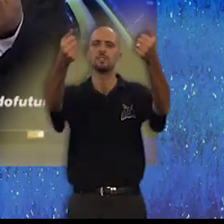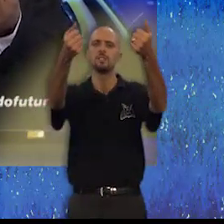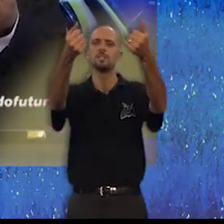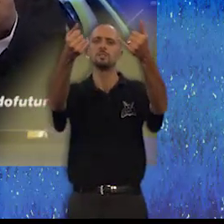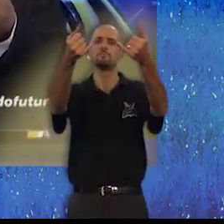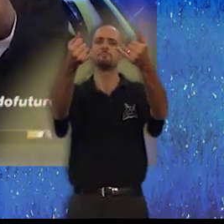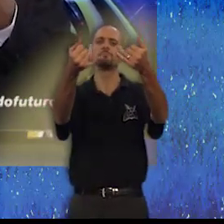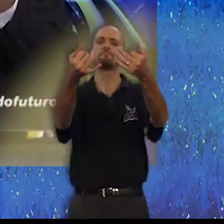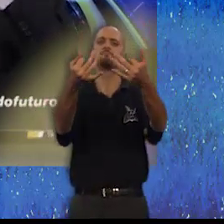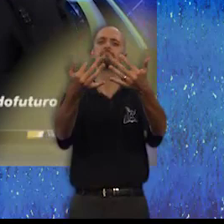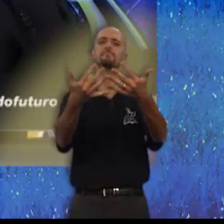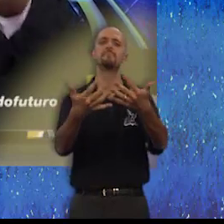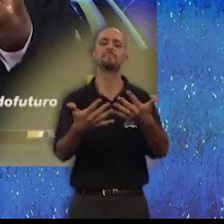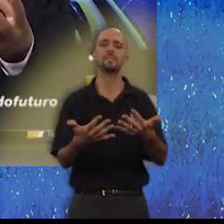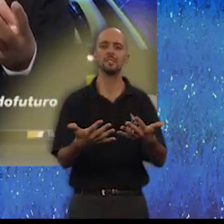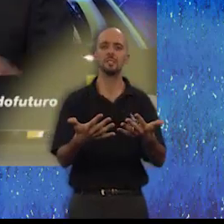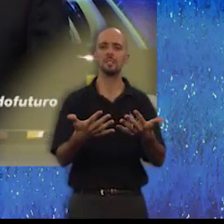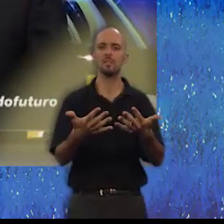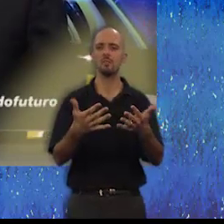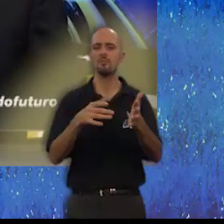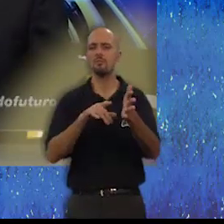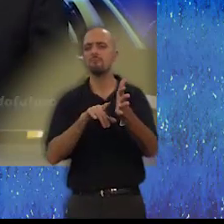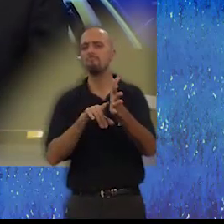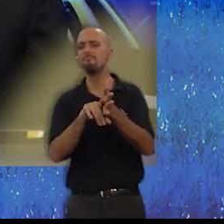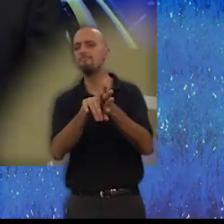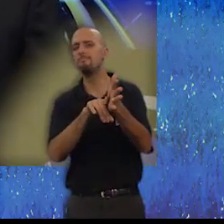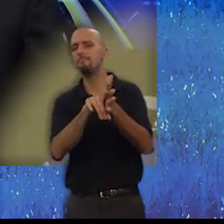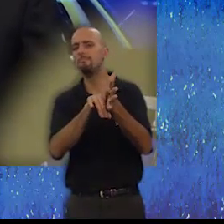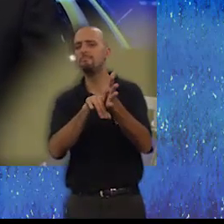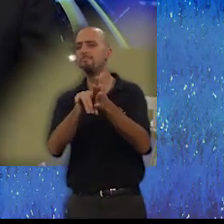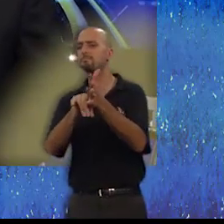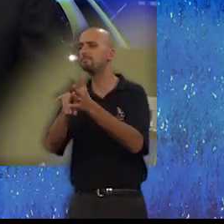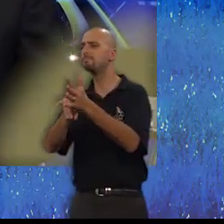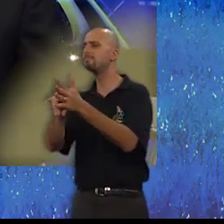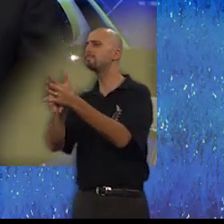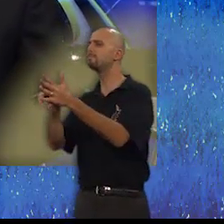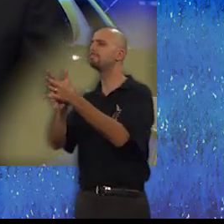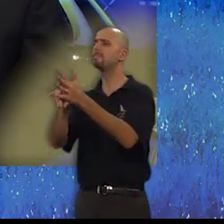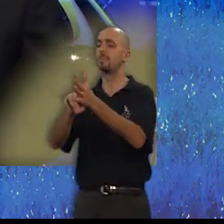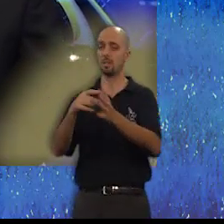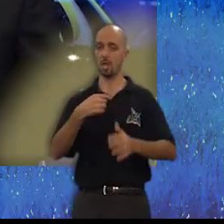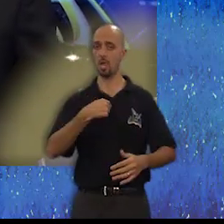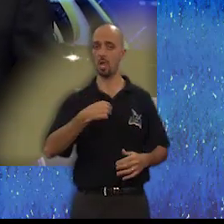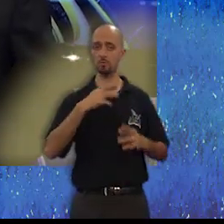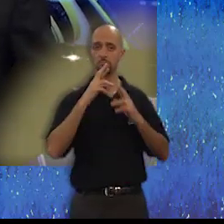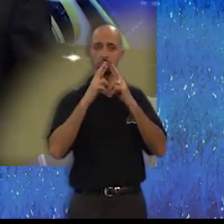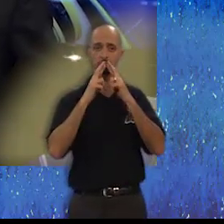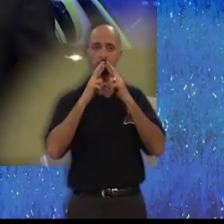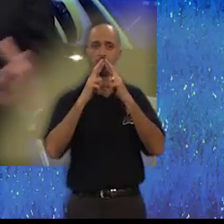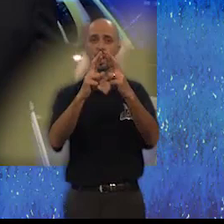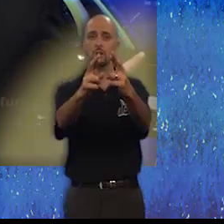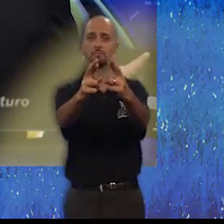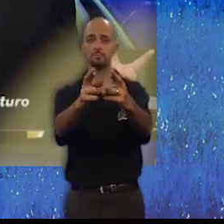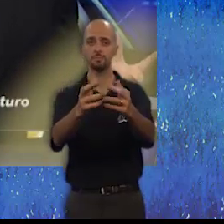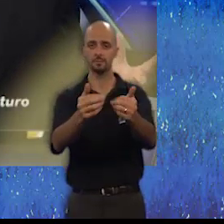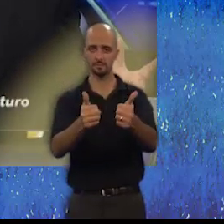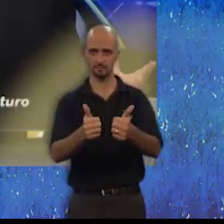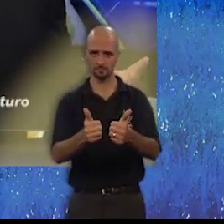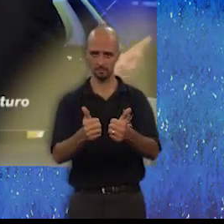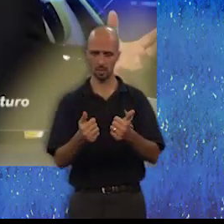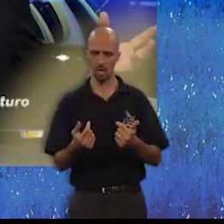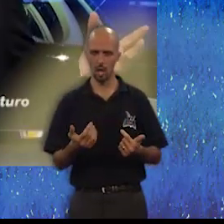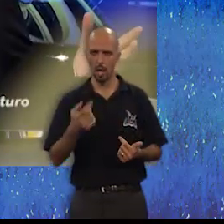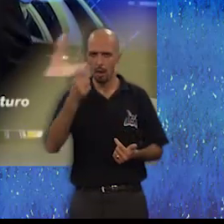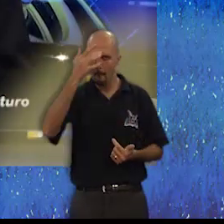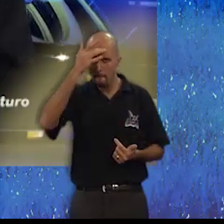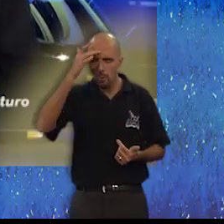decifrar, responder algumas perguntas que as pessoas fazem por aí. Algumas pessoas pensam que